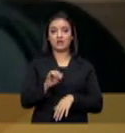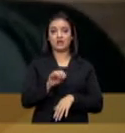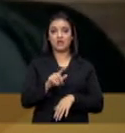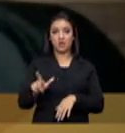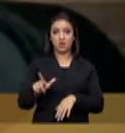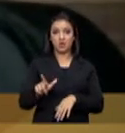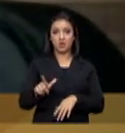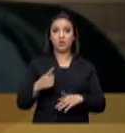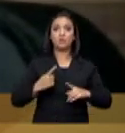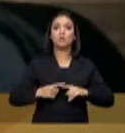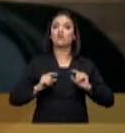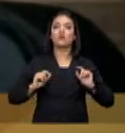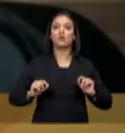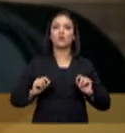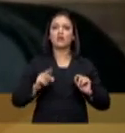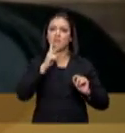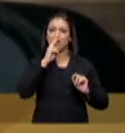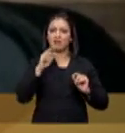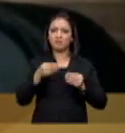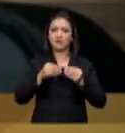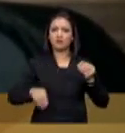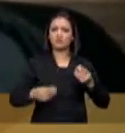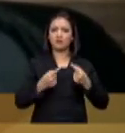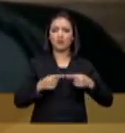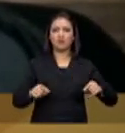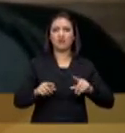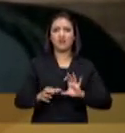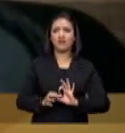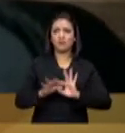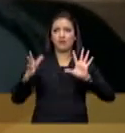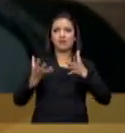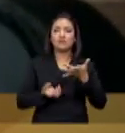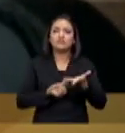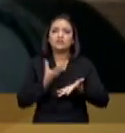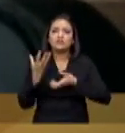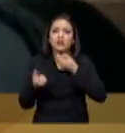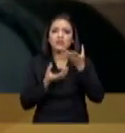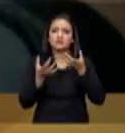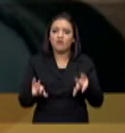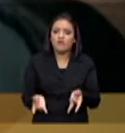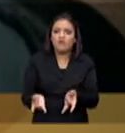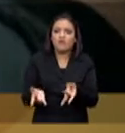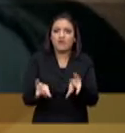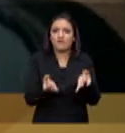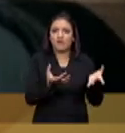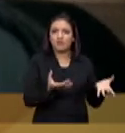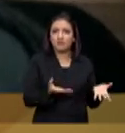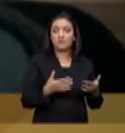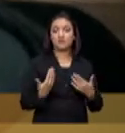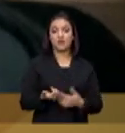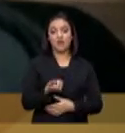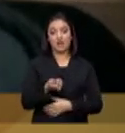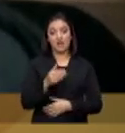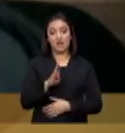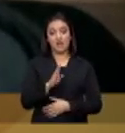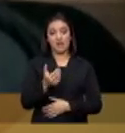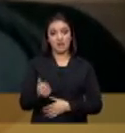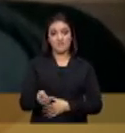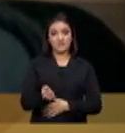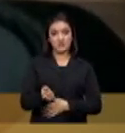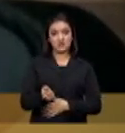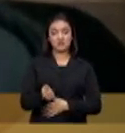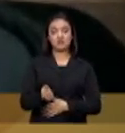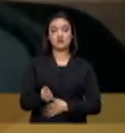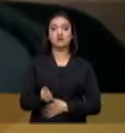alegada ofensa à liberdade de expressão comercial. A ABA Associação Brasileira de